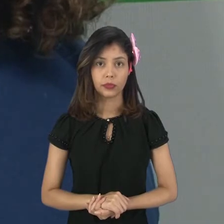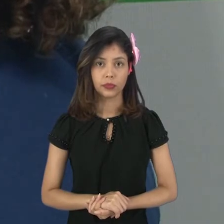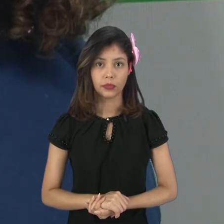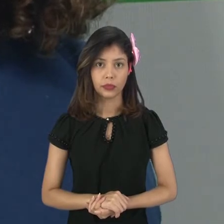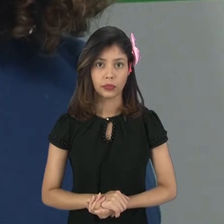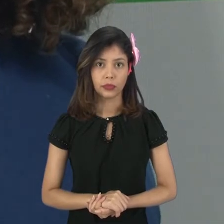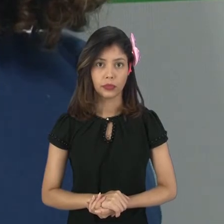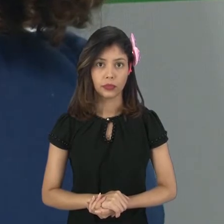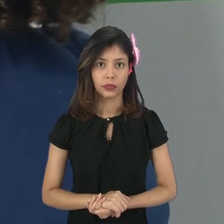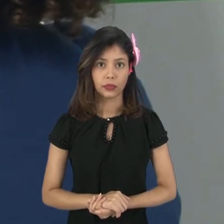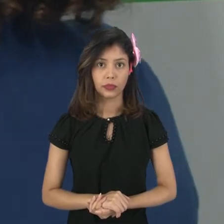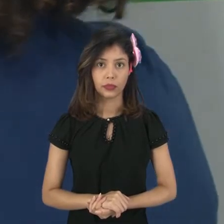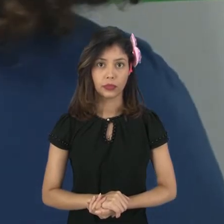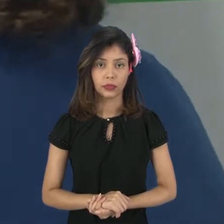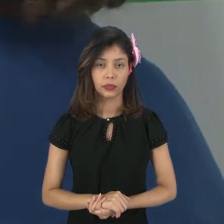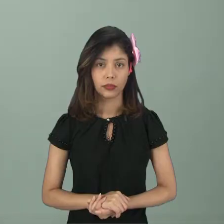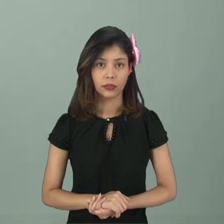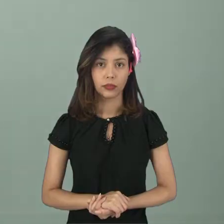medicinais.